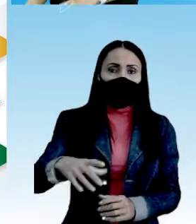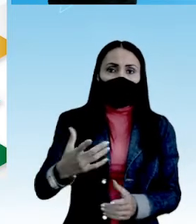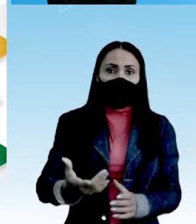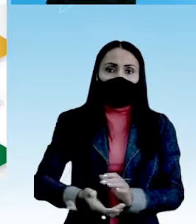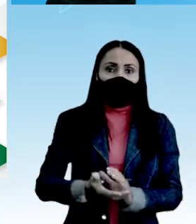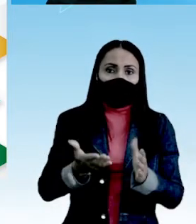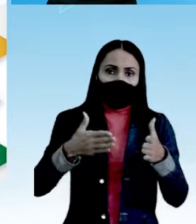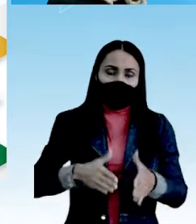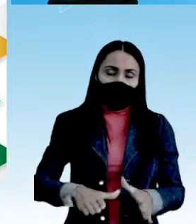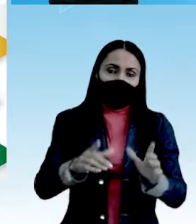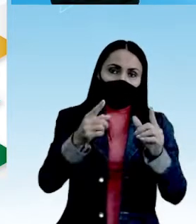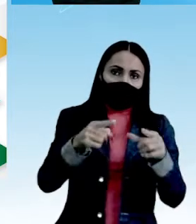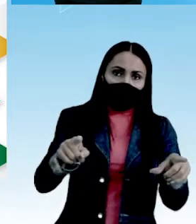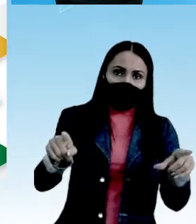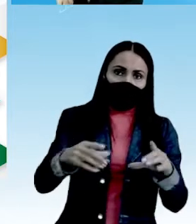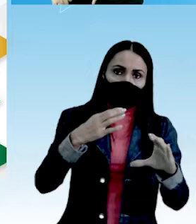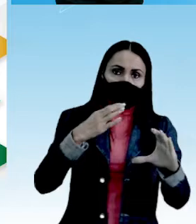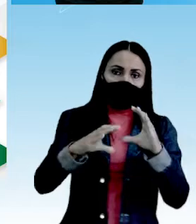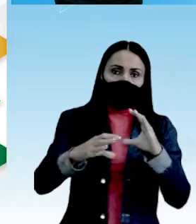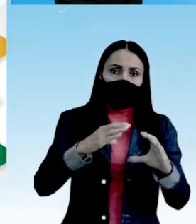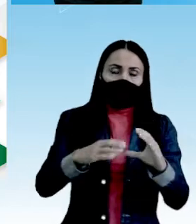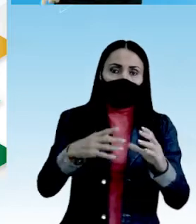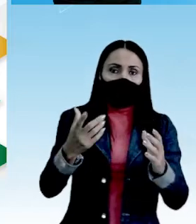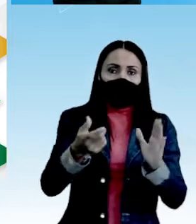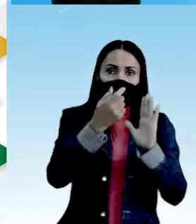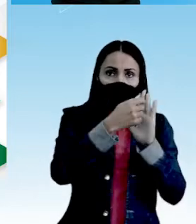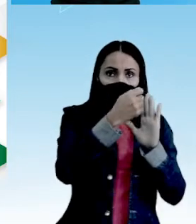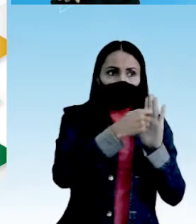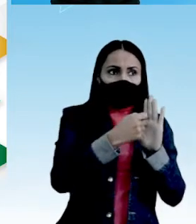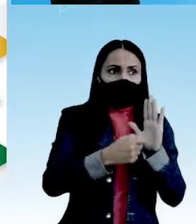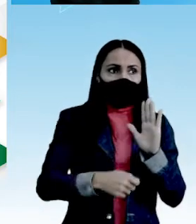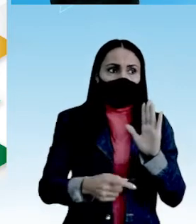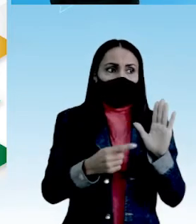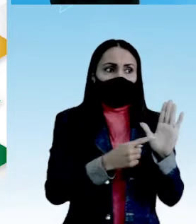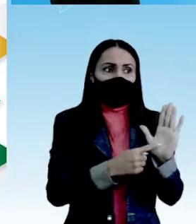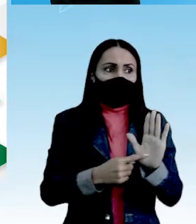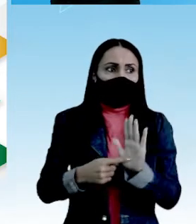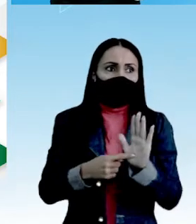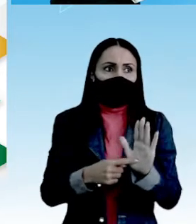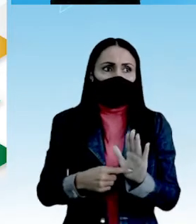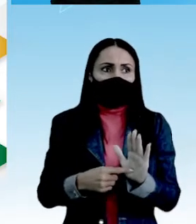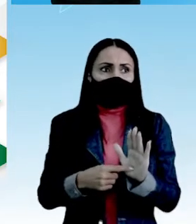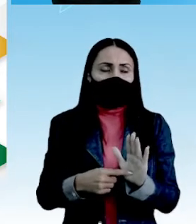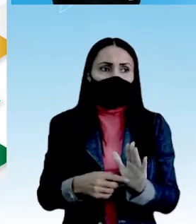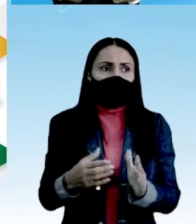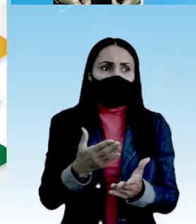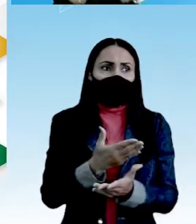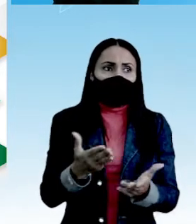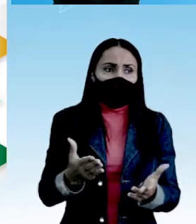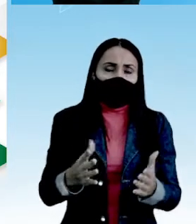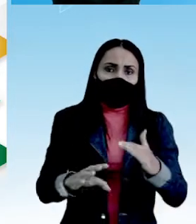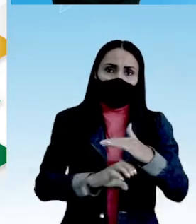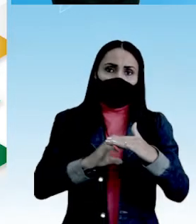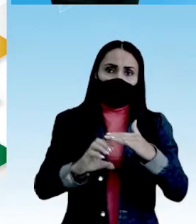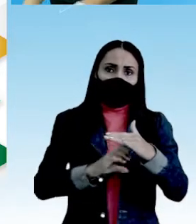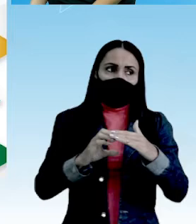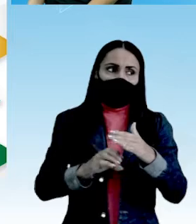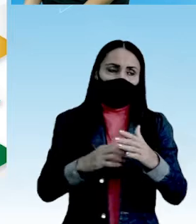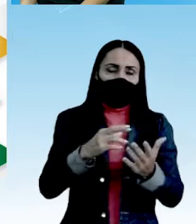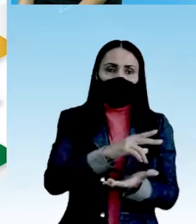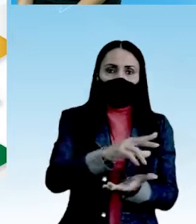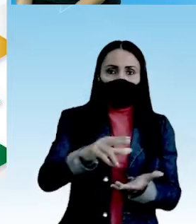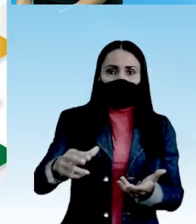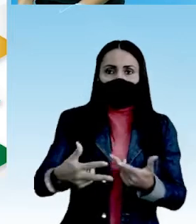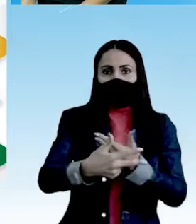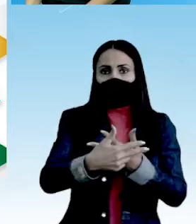Bahia. É uma cantora, compositora, escritora, apresentadora, produtora, empresária e multi-instrumentista